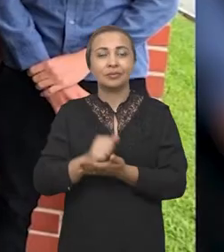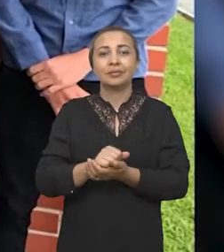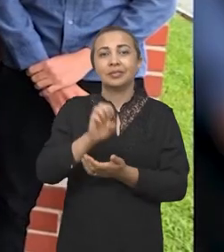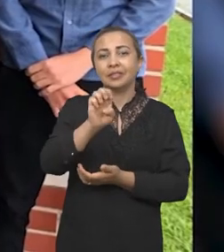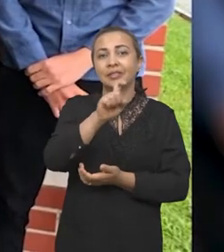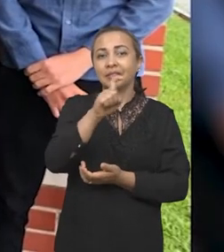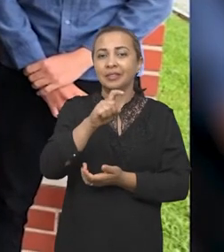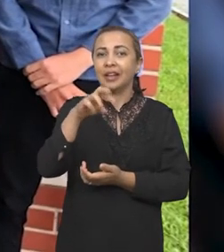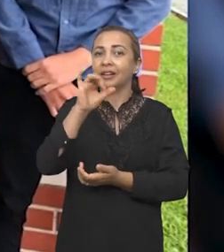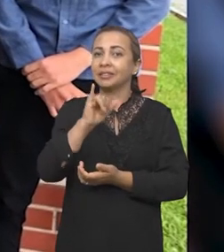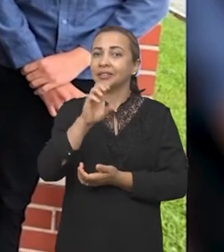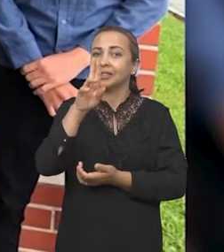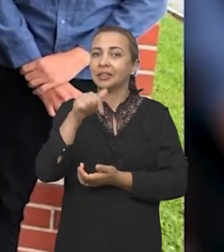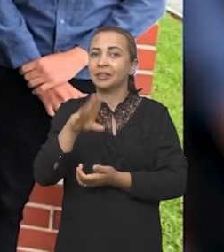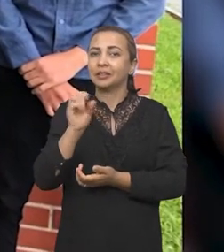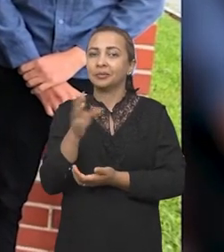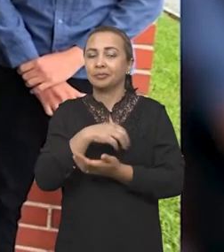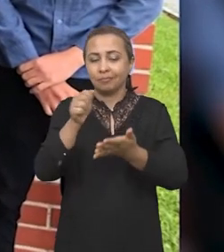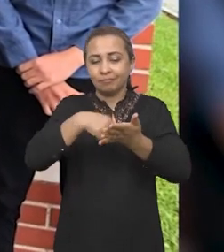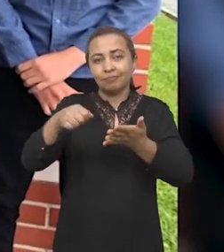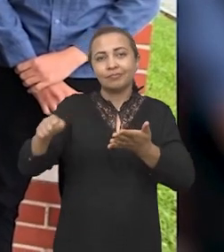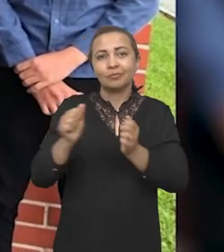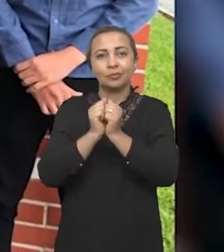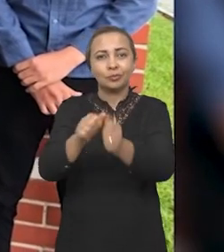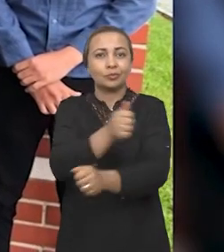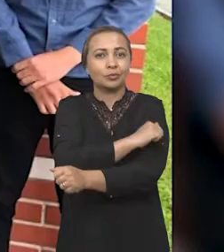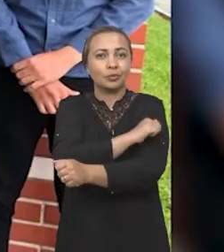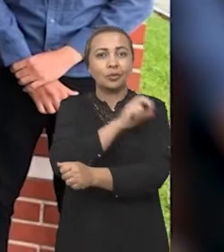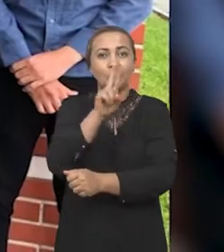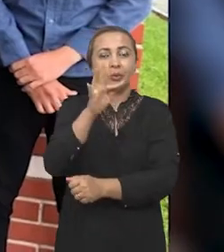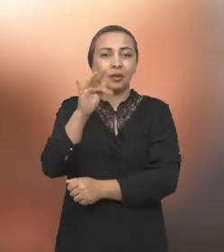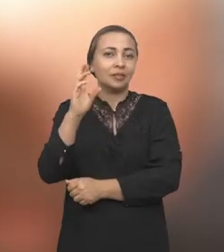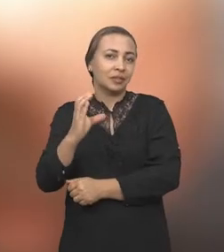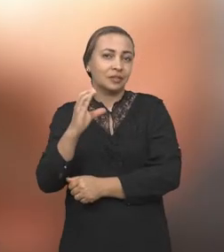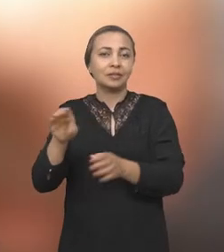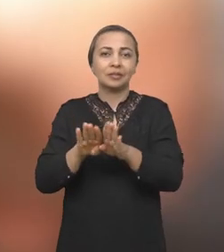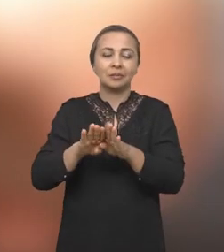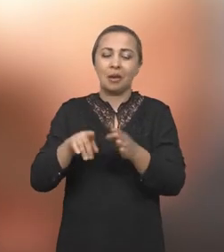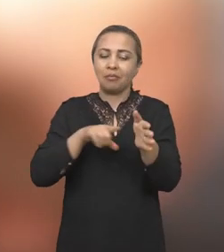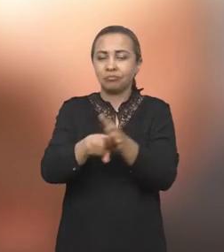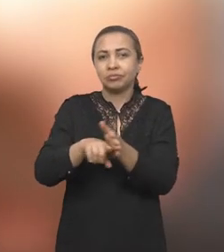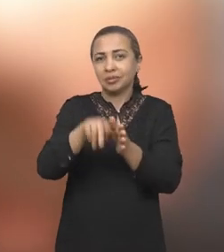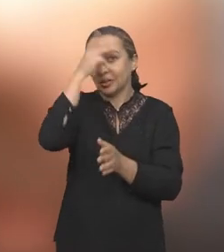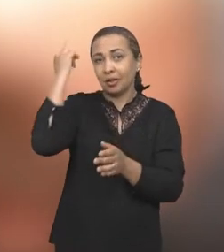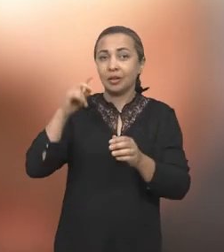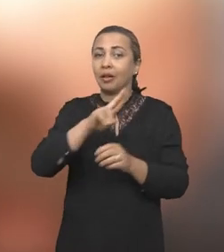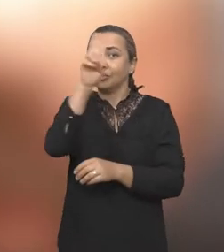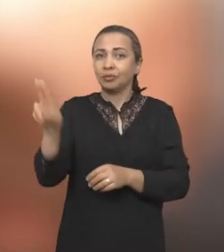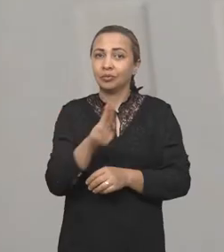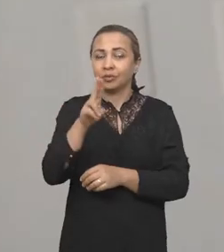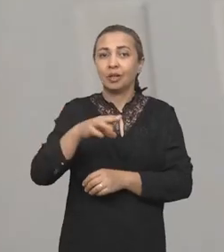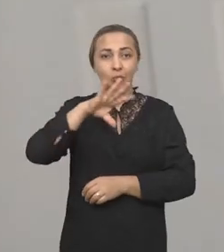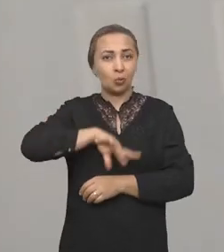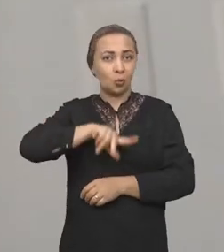que assina o sistema inovador junto com alunos da UFC e pesquisadores da Universidade de Aveiro, em